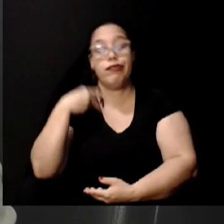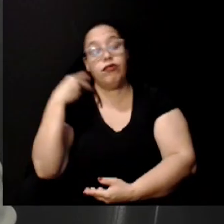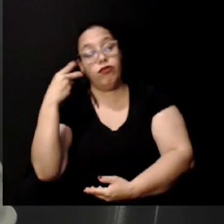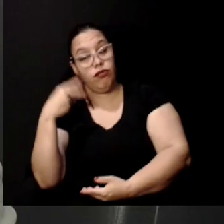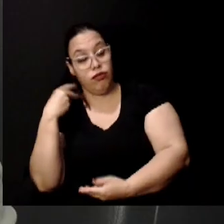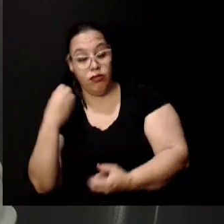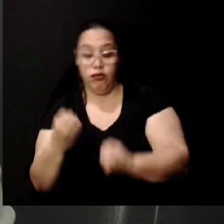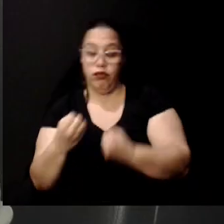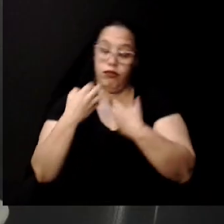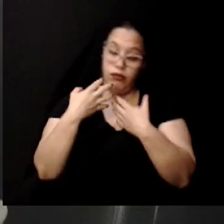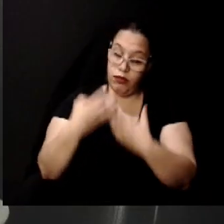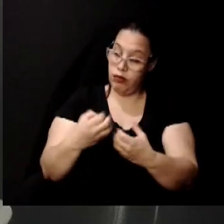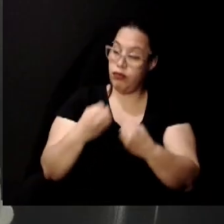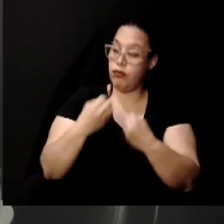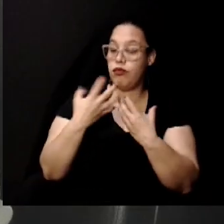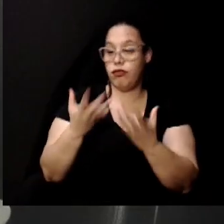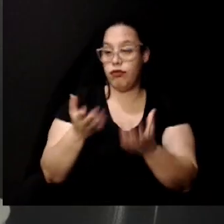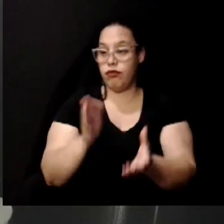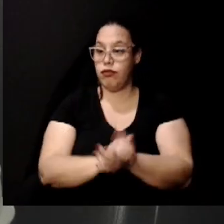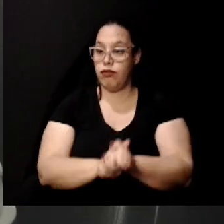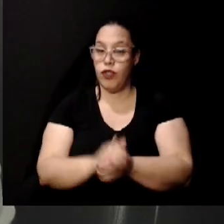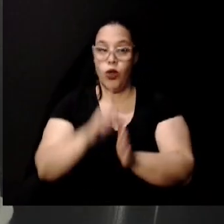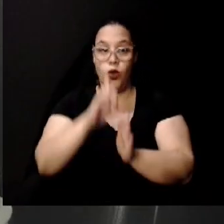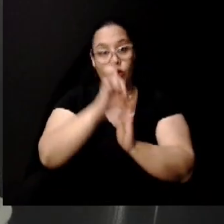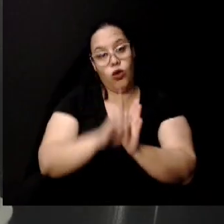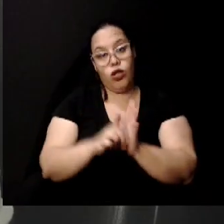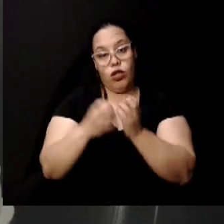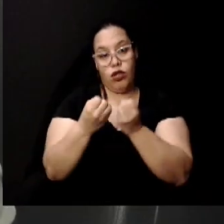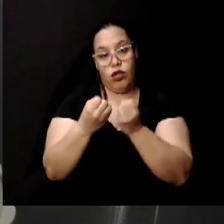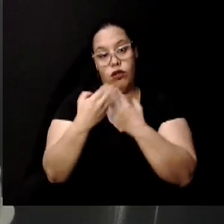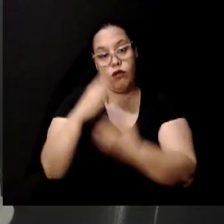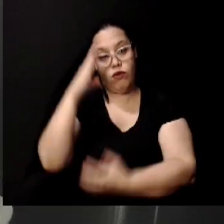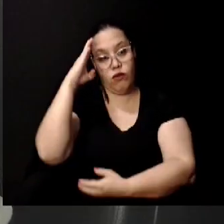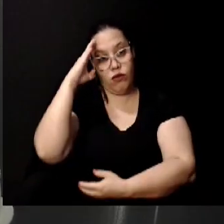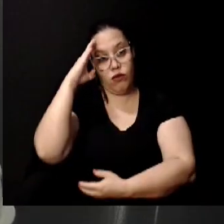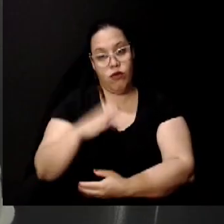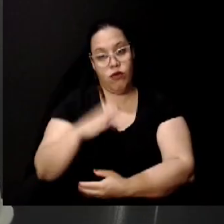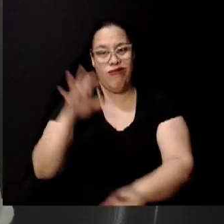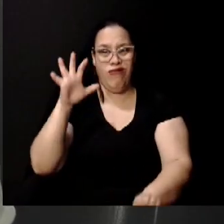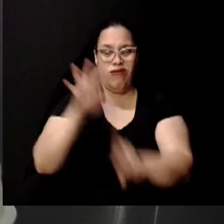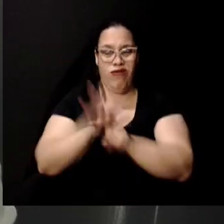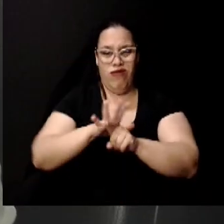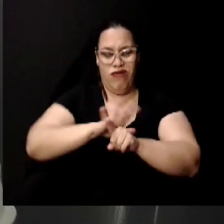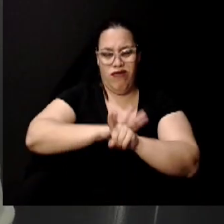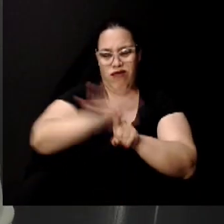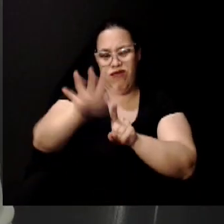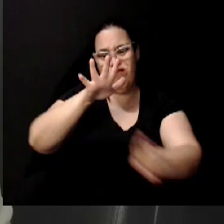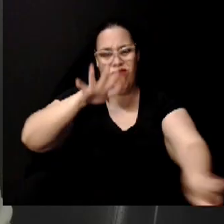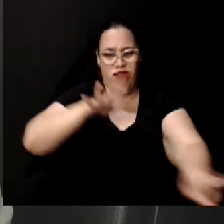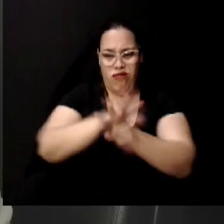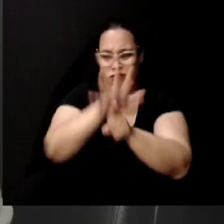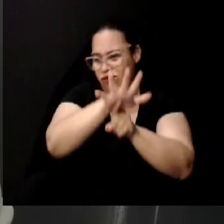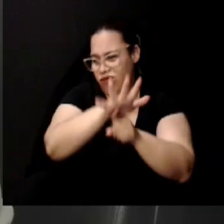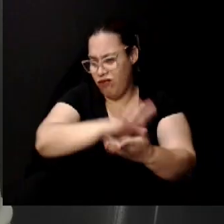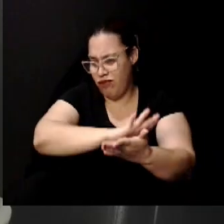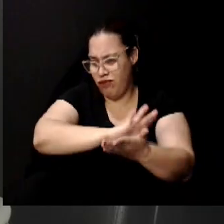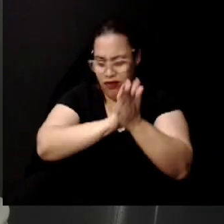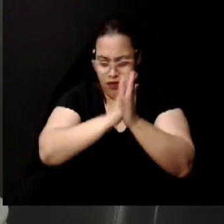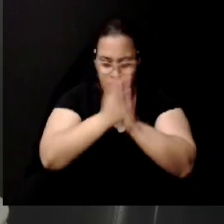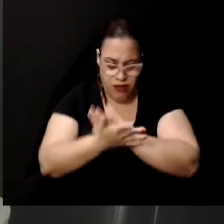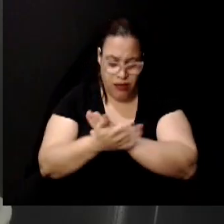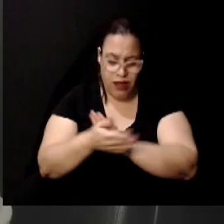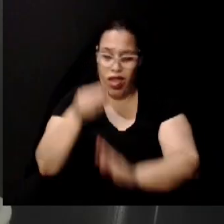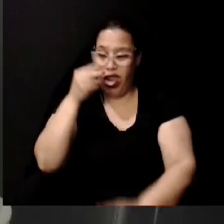educar o direito à educação que tem sido tão atacado, tão mercantilizado. E, sobretudo, negado, né? Para a